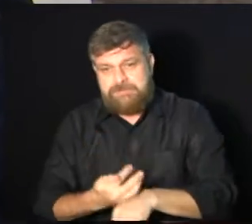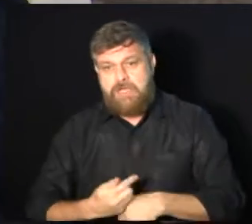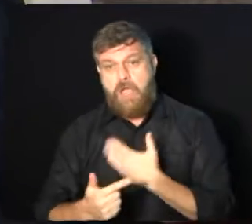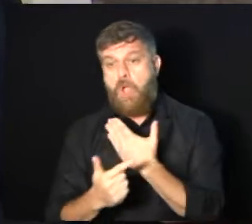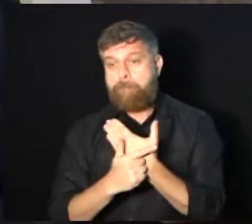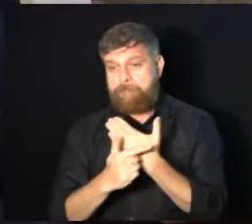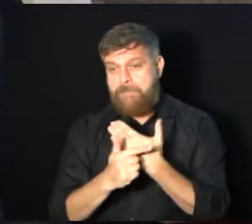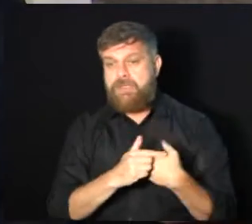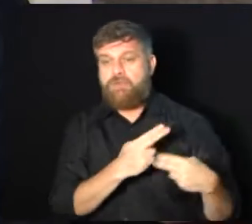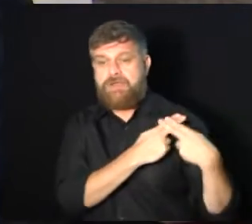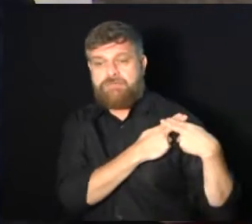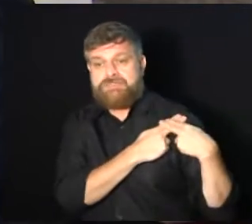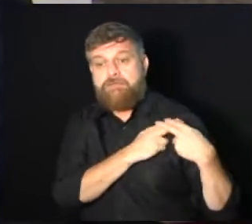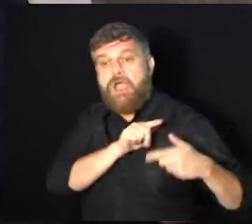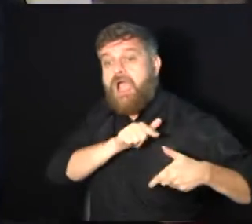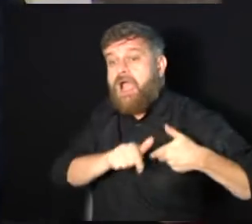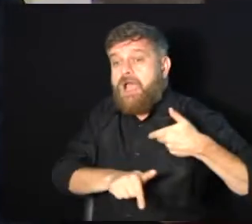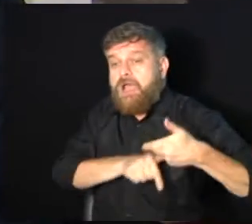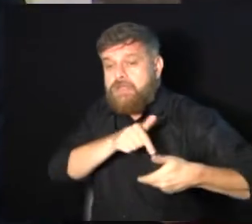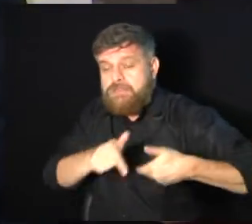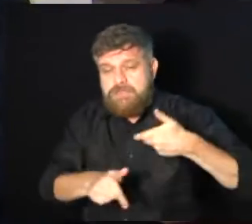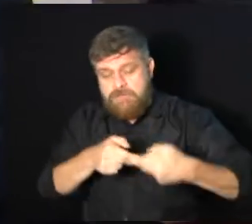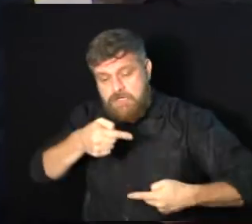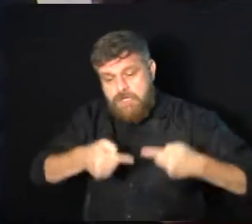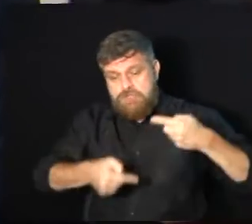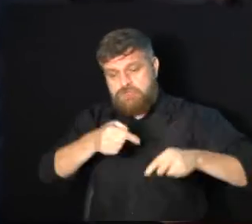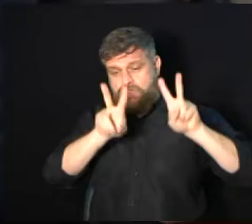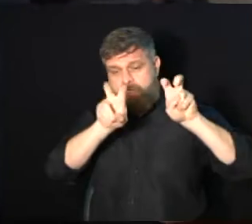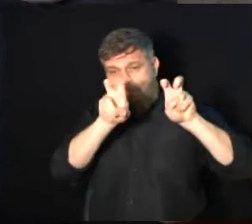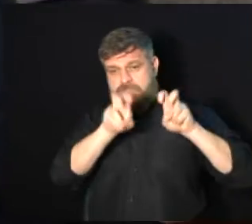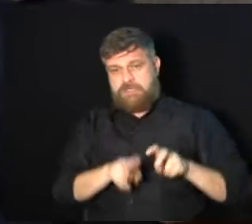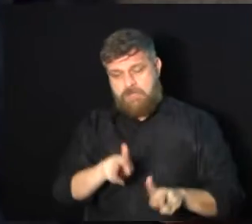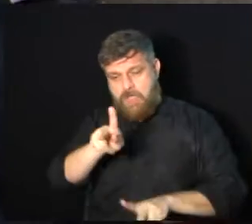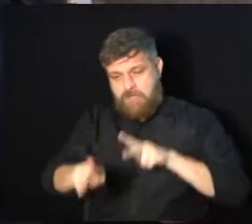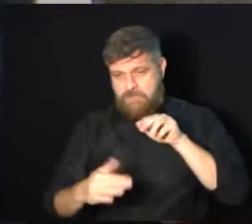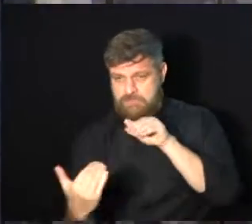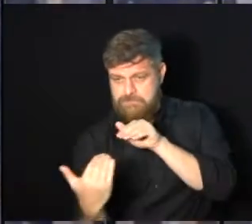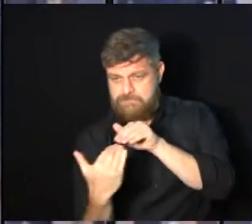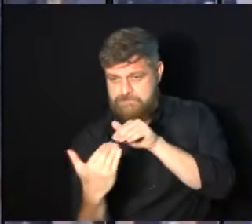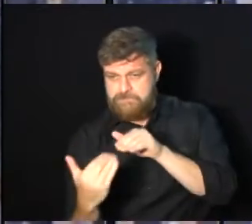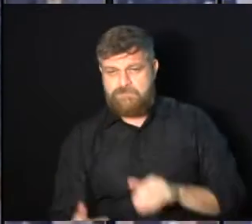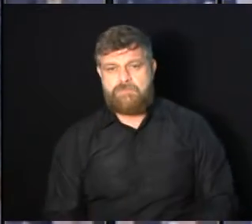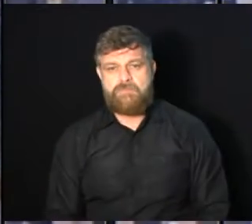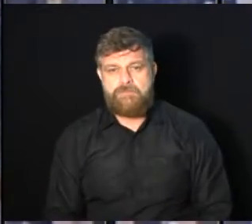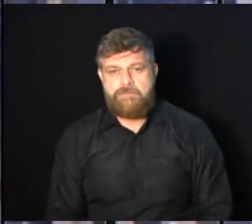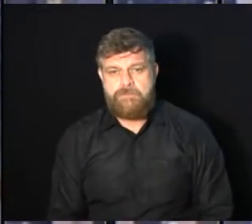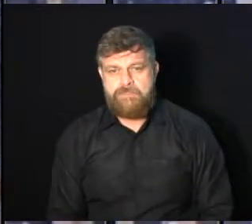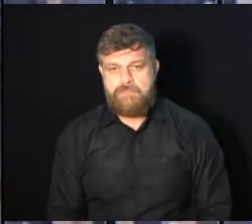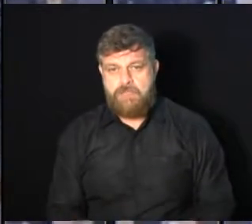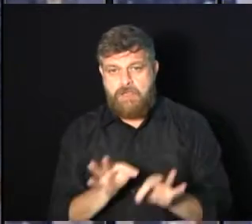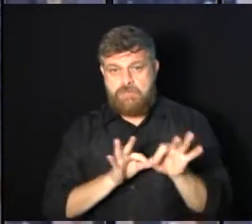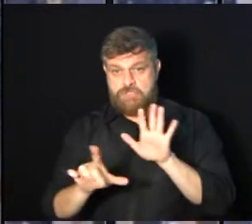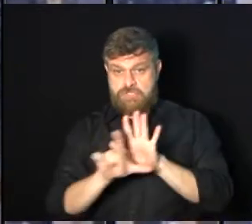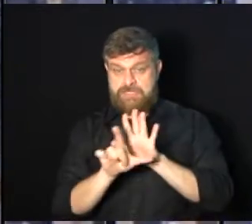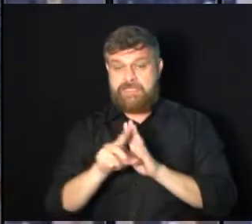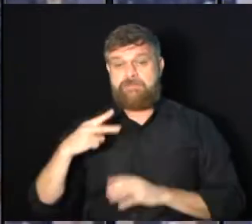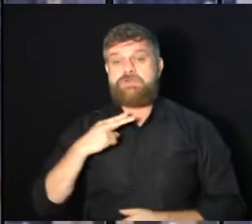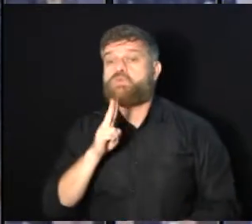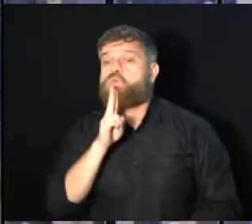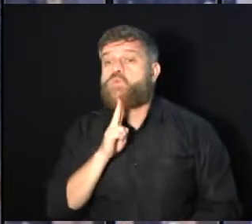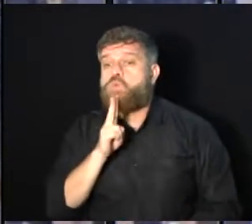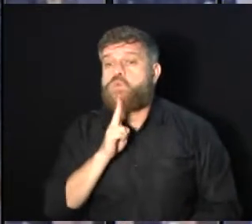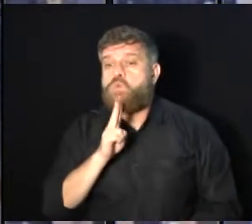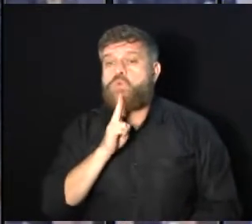que é trabalhando e discutindo assuntos pertinentes da comissão. Projeto de lei do vereador